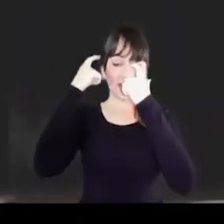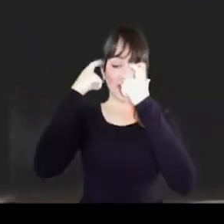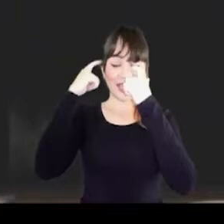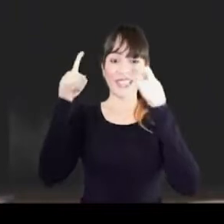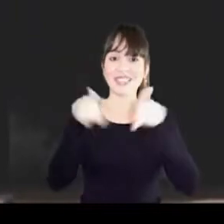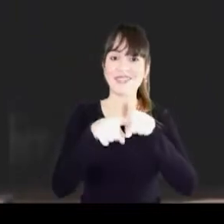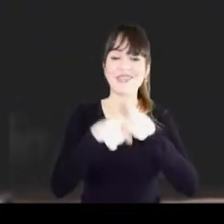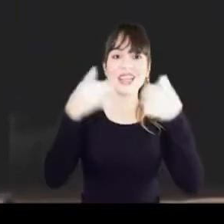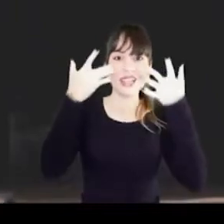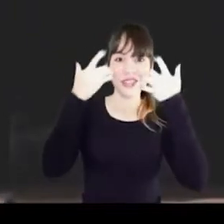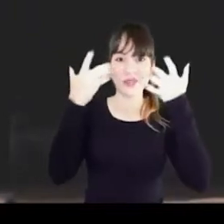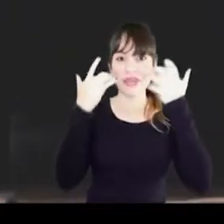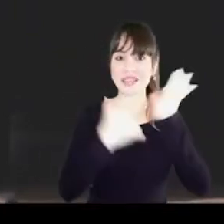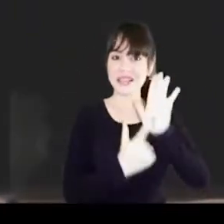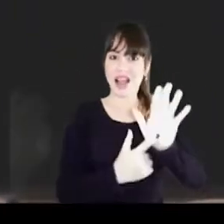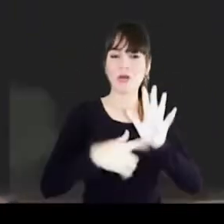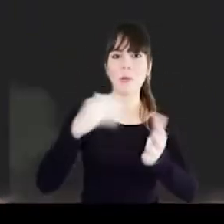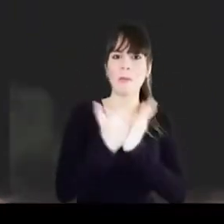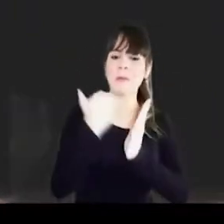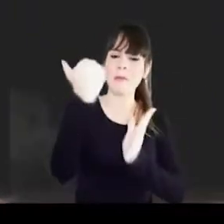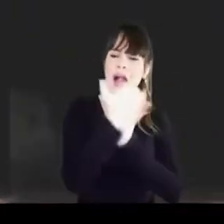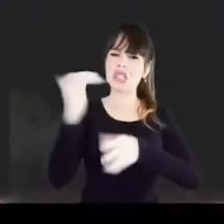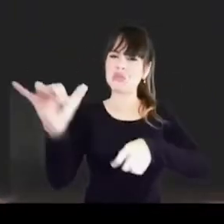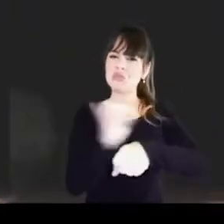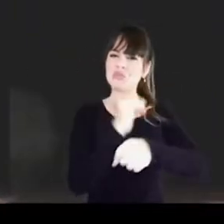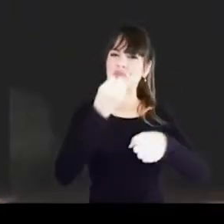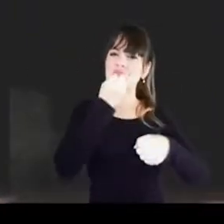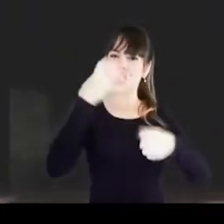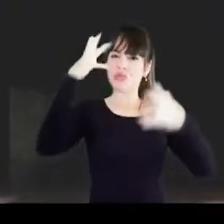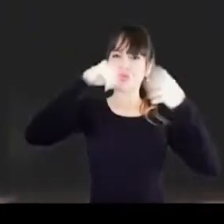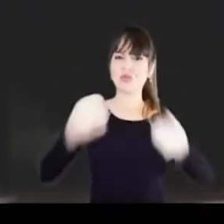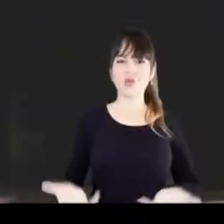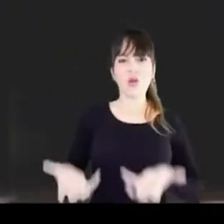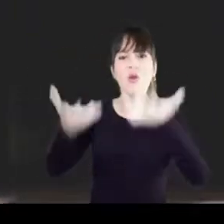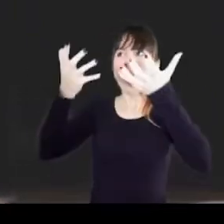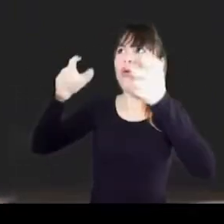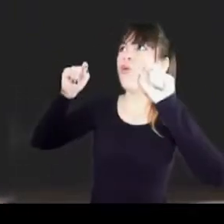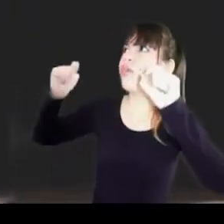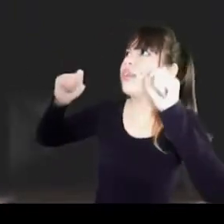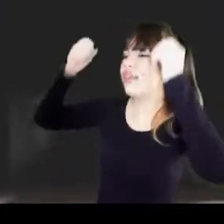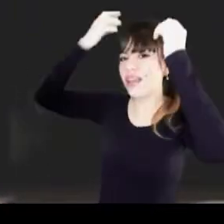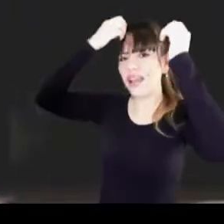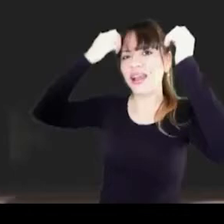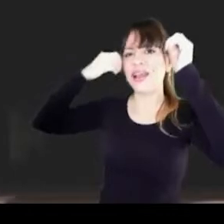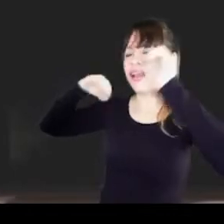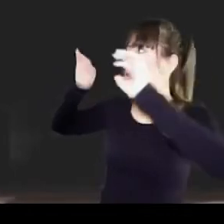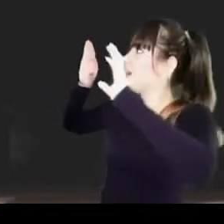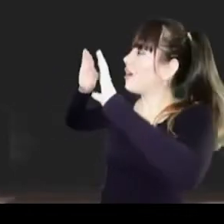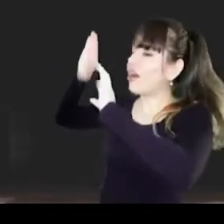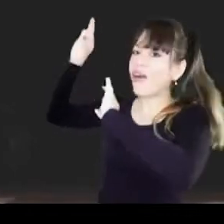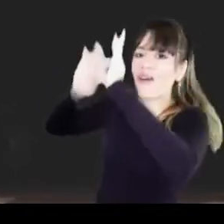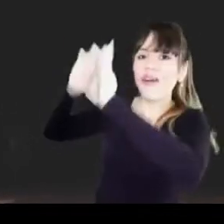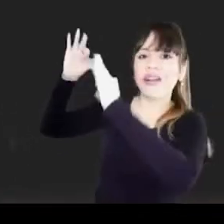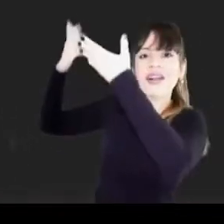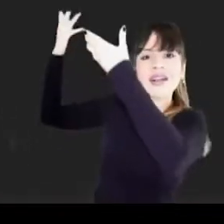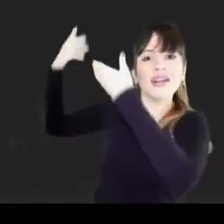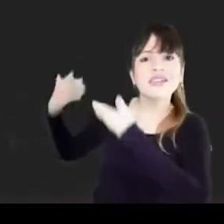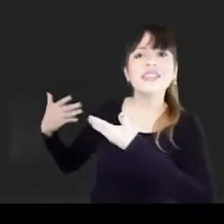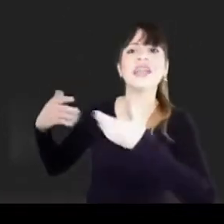pensar um espetáculo mais elaborado em termos de do que é que a gente pensa, do que é o cenário, do que